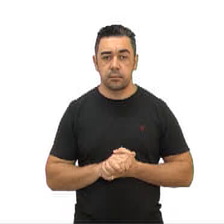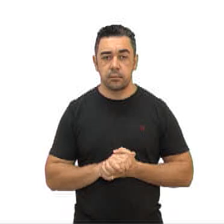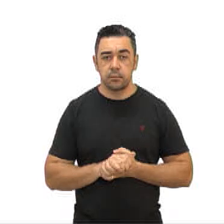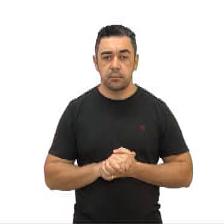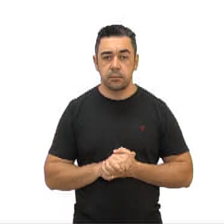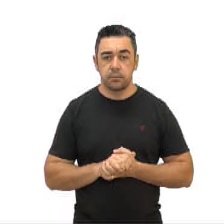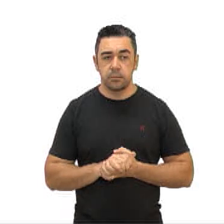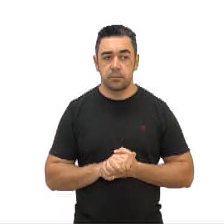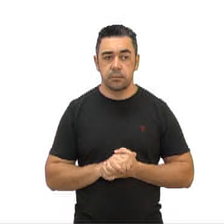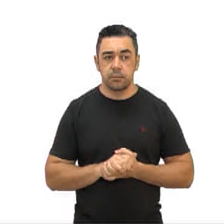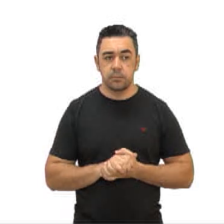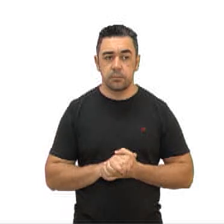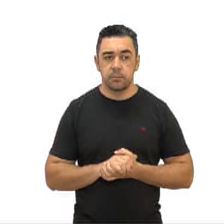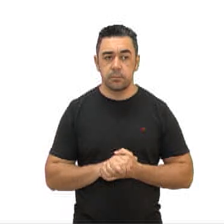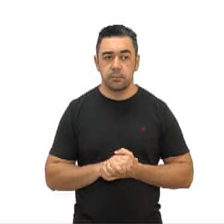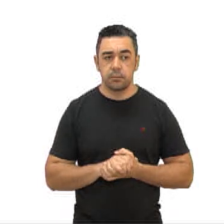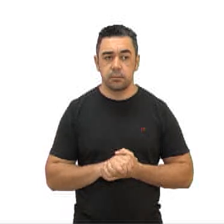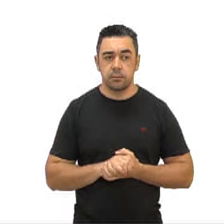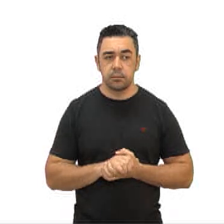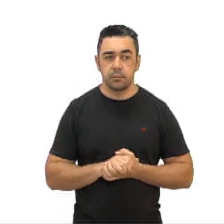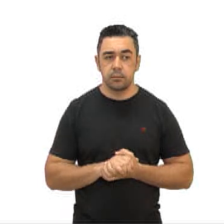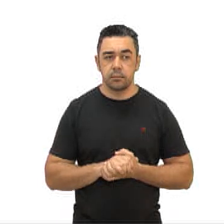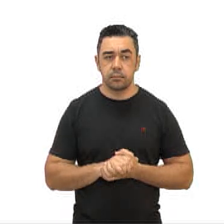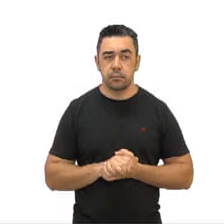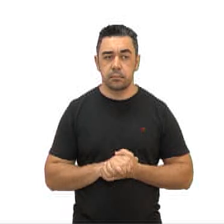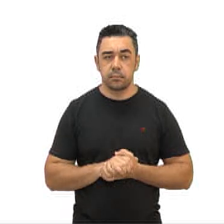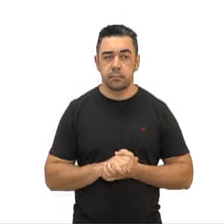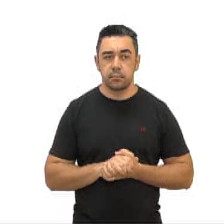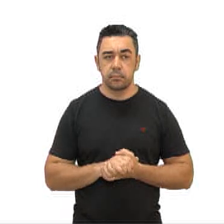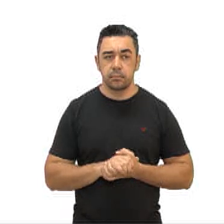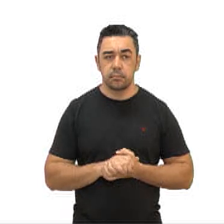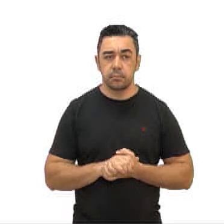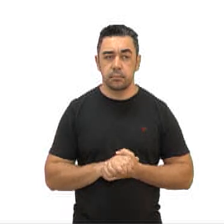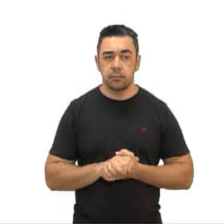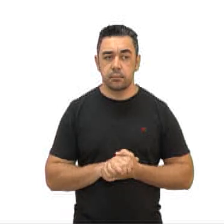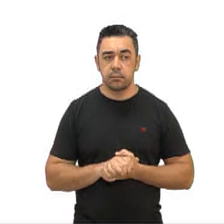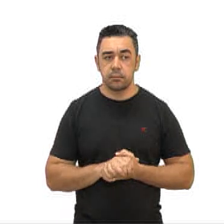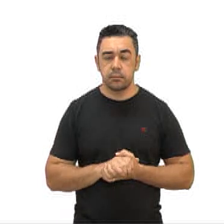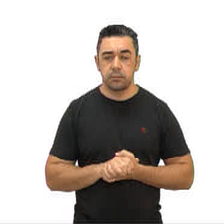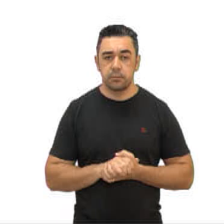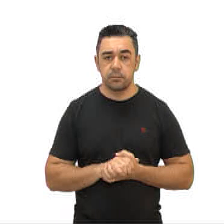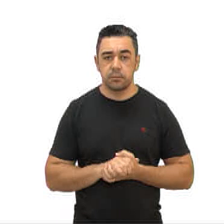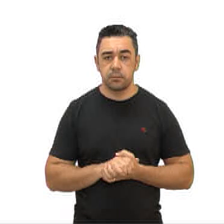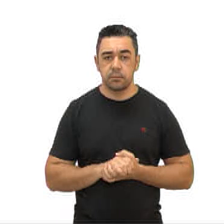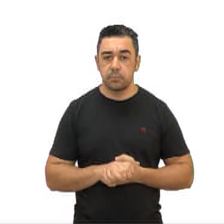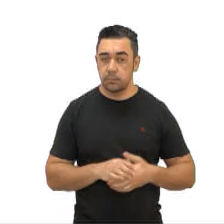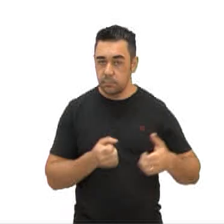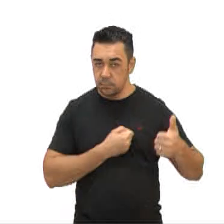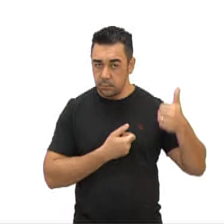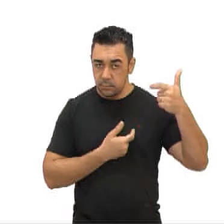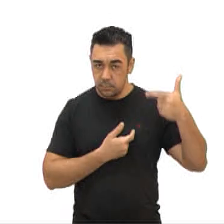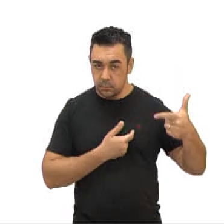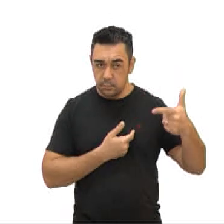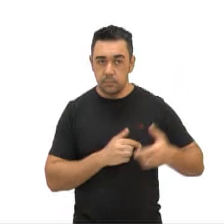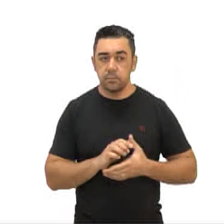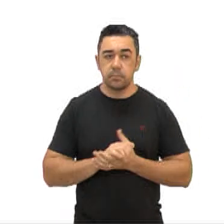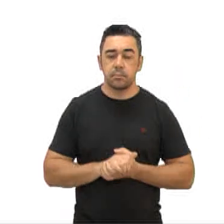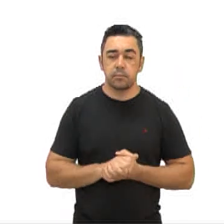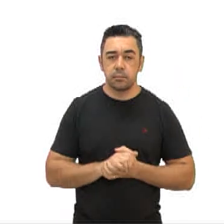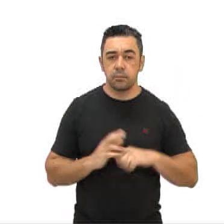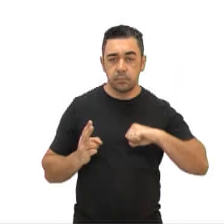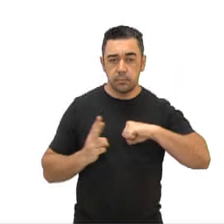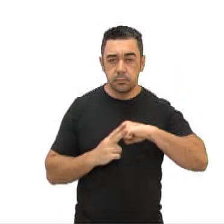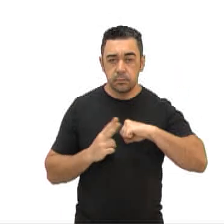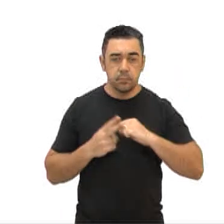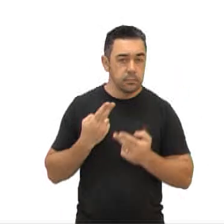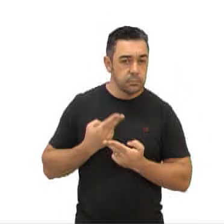realidade? Ou el titular contiene muitos detalhes de la notícia? Em la 2, los verbos usados